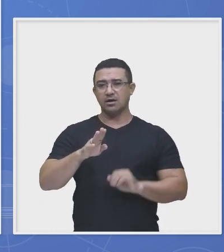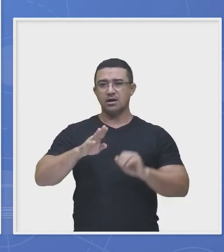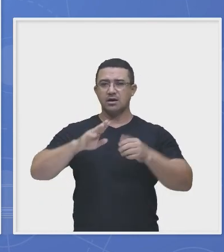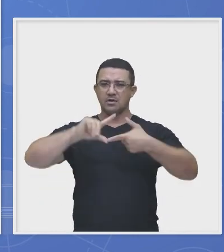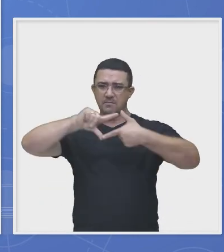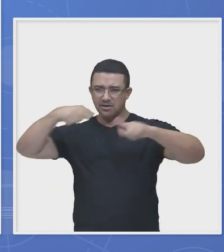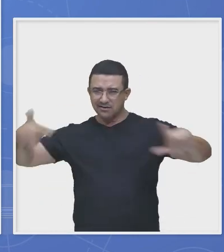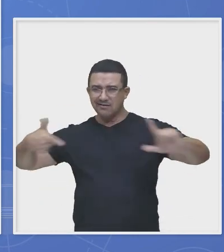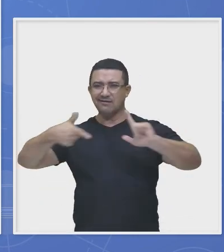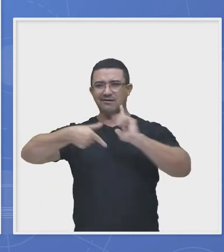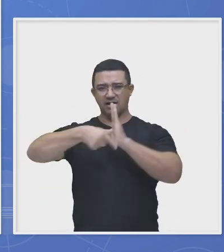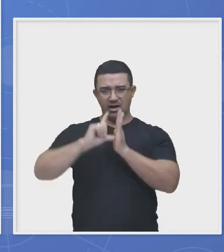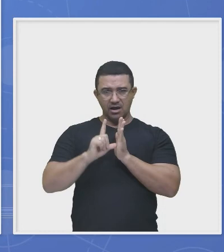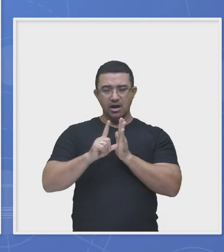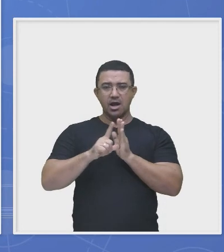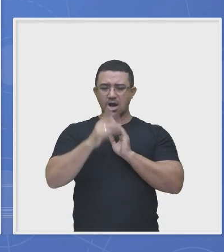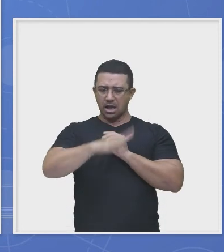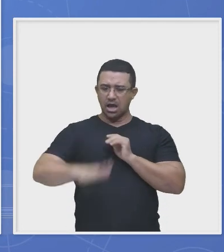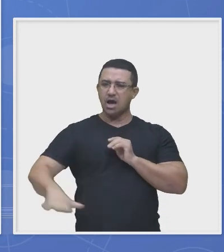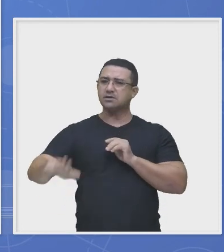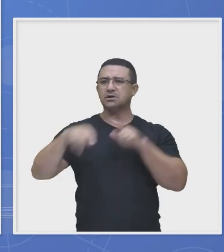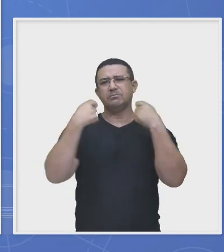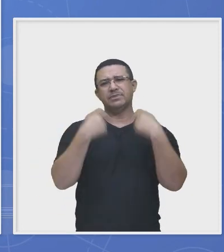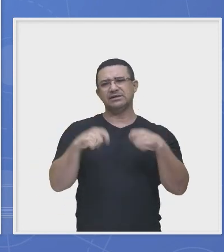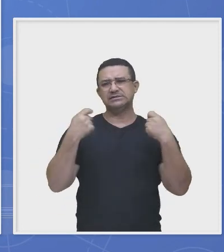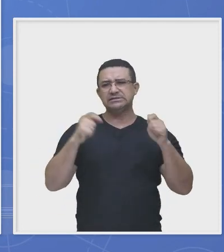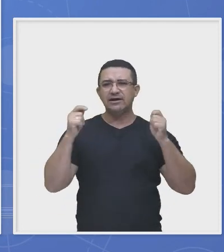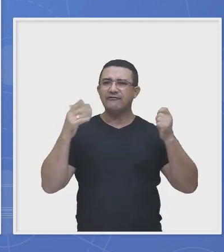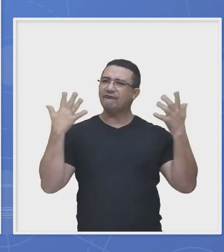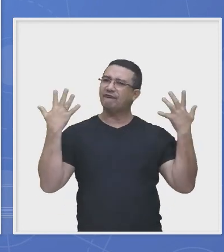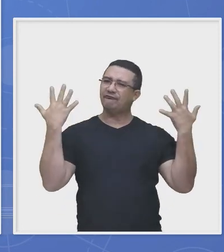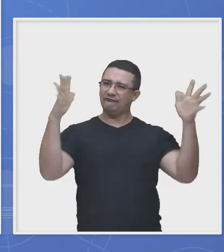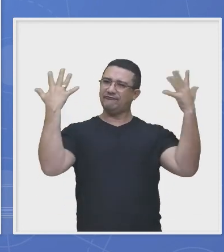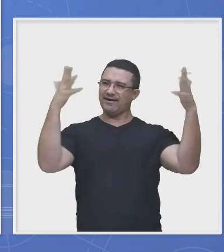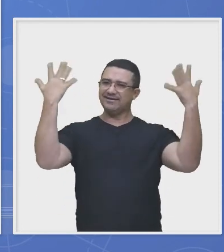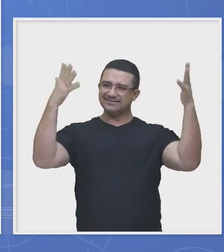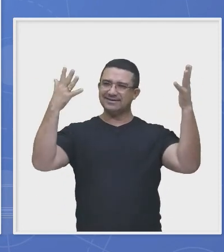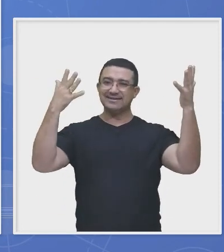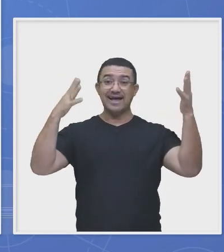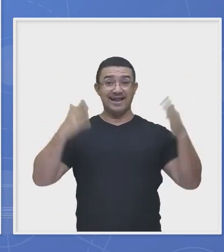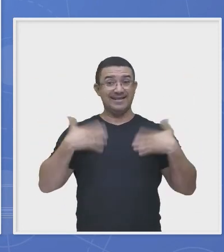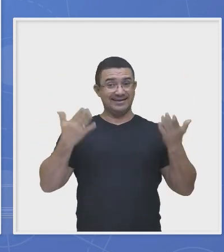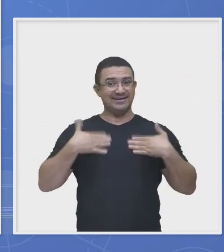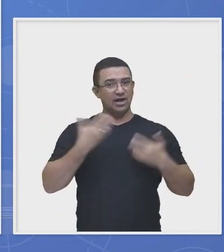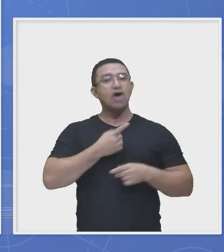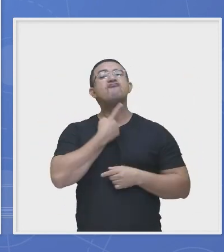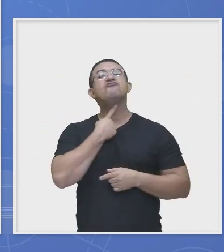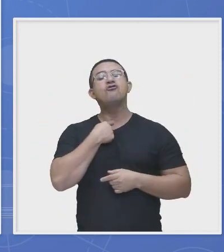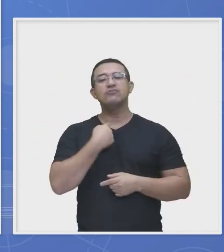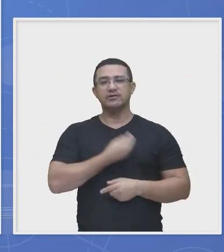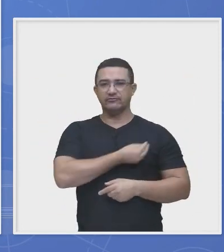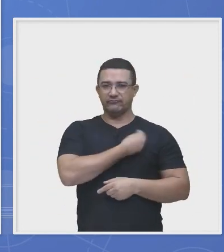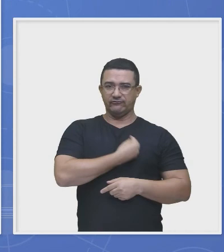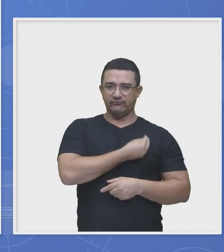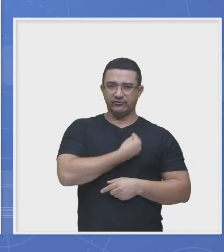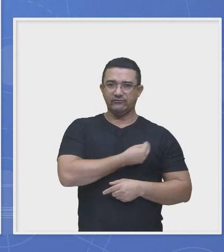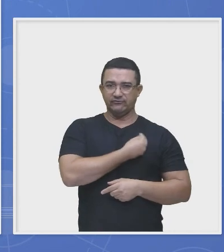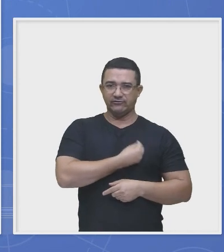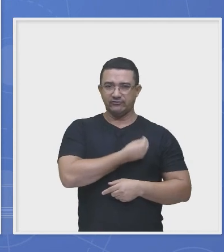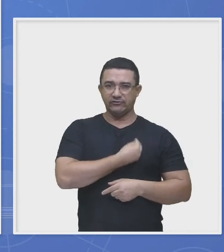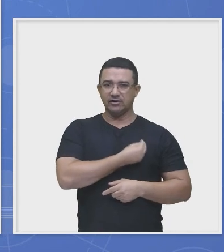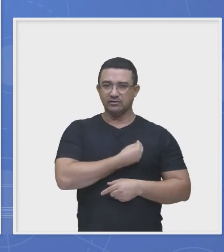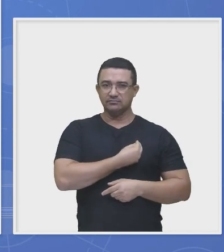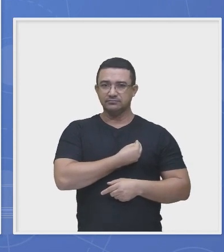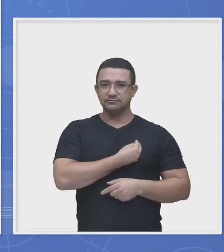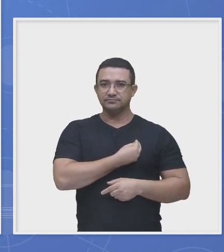a infância é um período a ser celebrado pela alegria e vontade de viver, tema que anima o conto